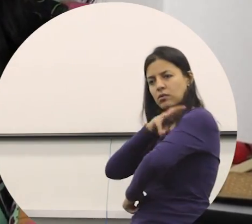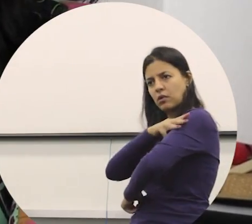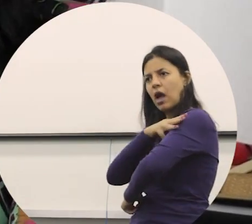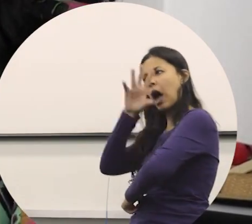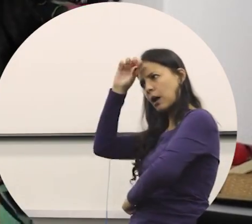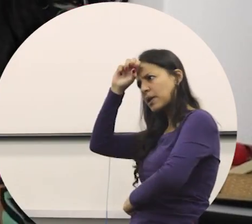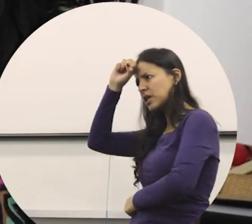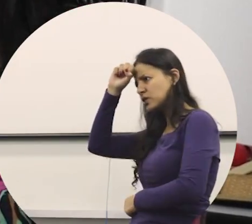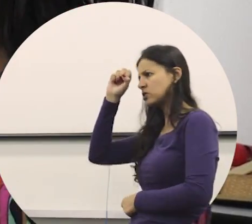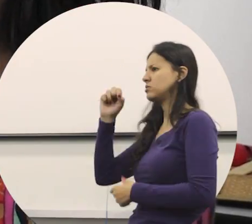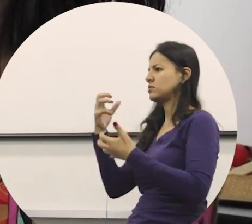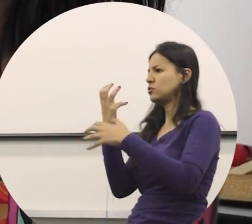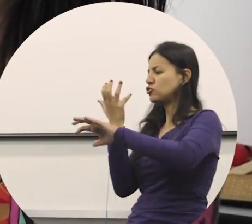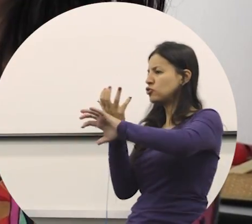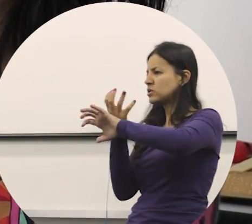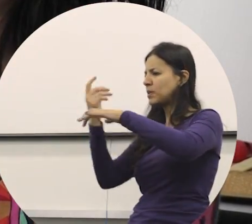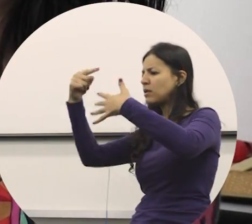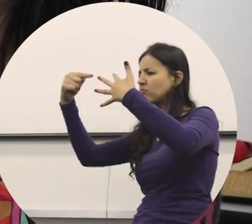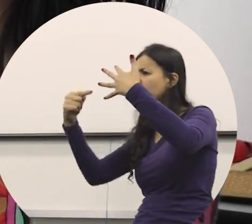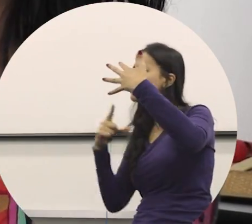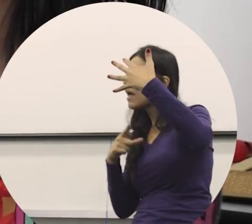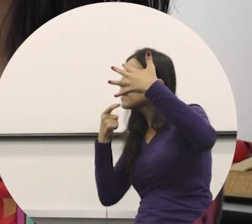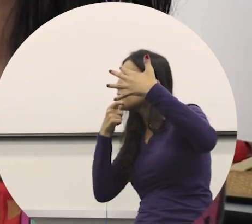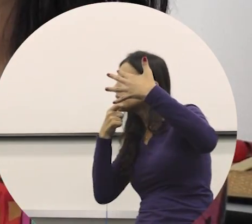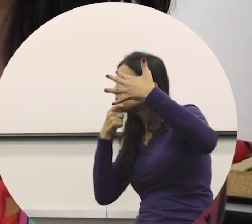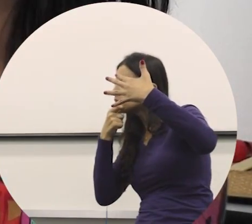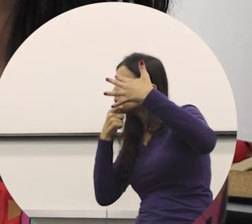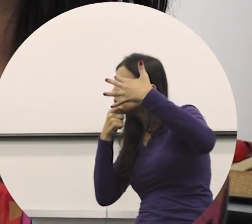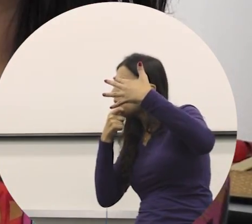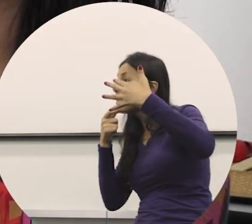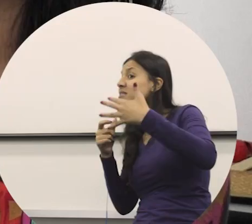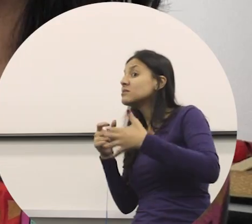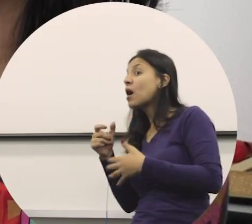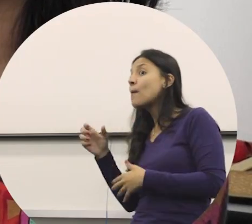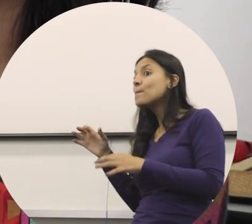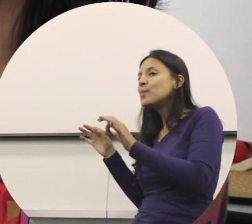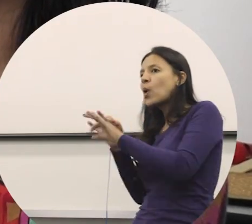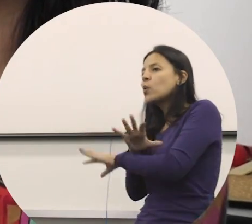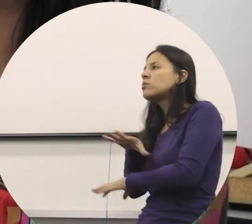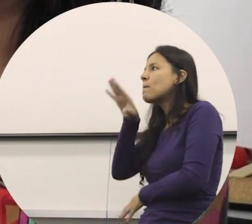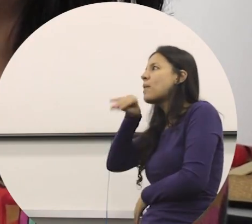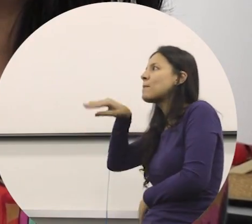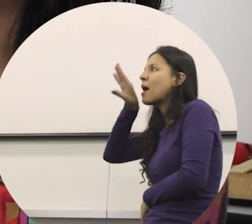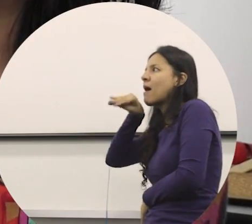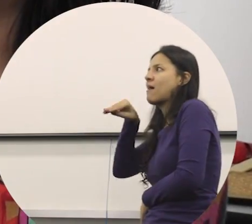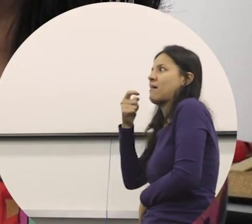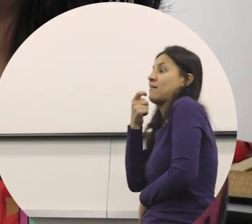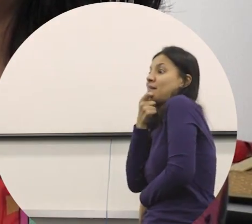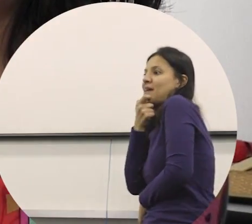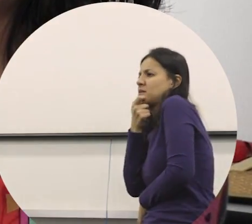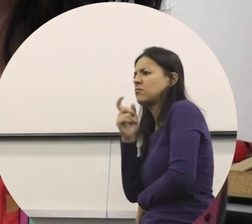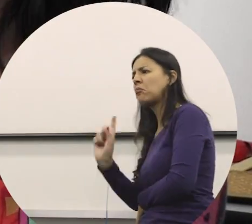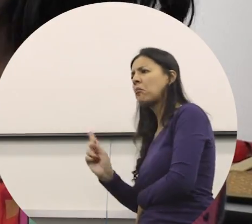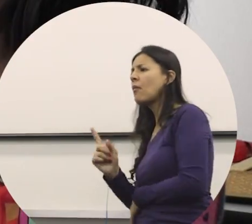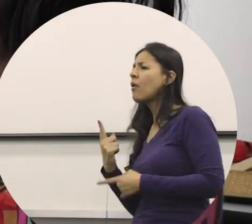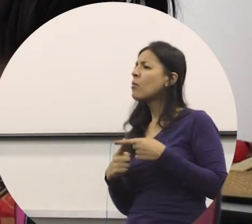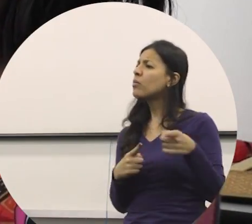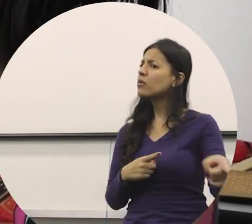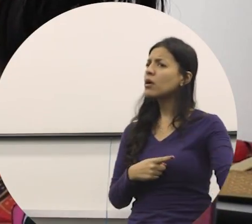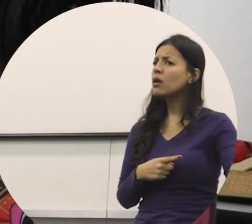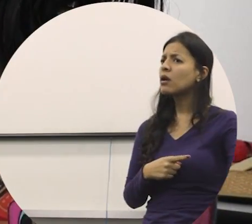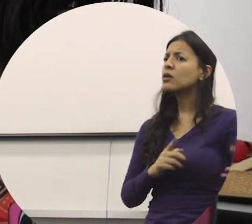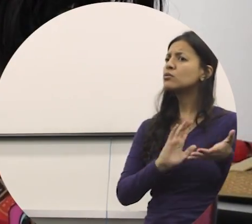ano. E por que que em português as crianças surdas têm que sair alfabetizadas? Percebe? É